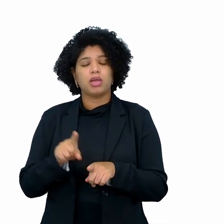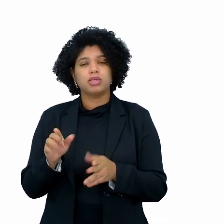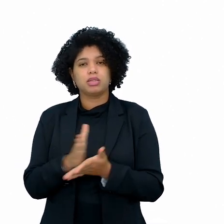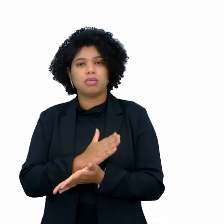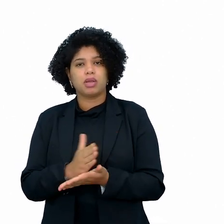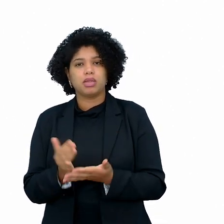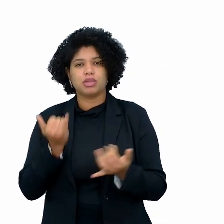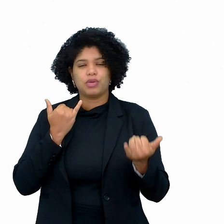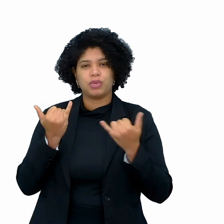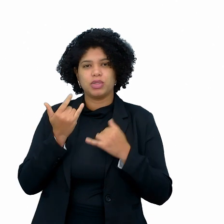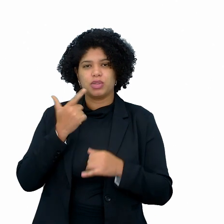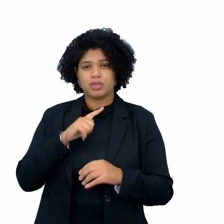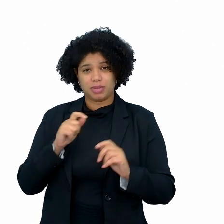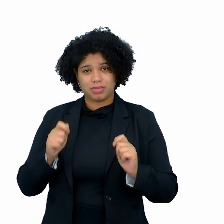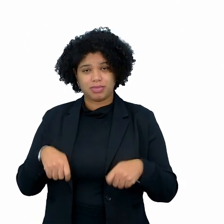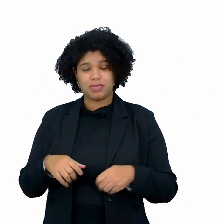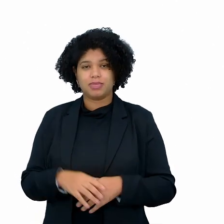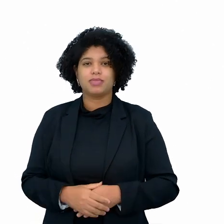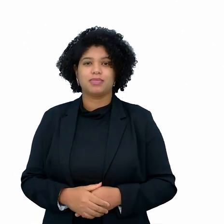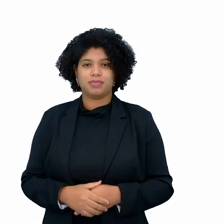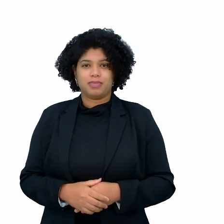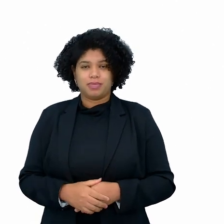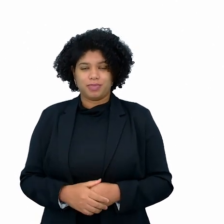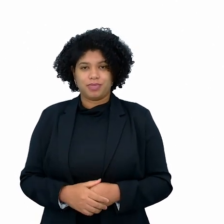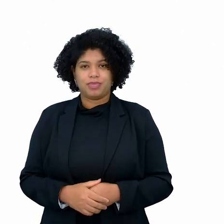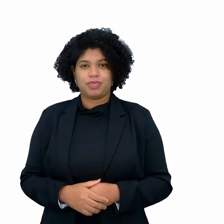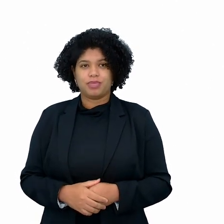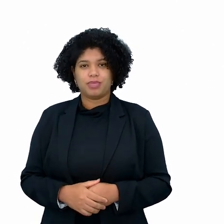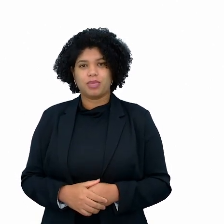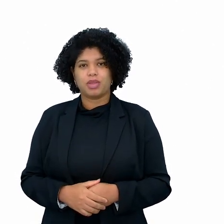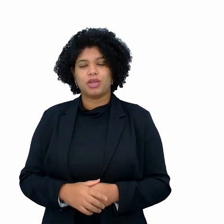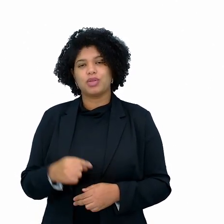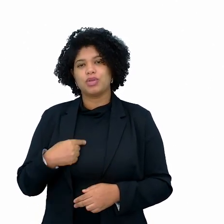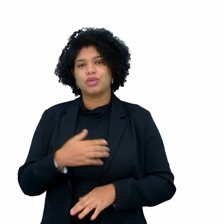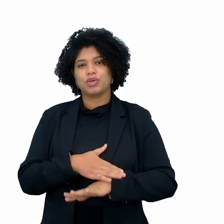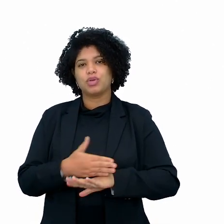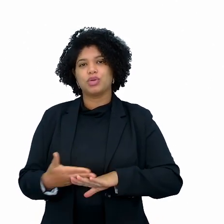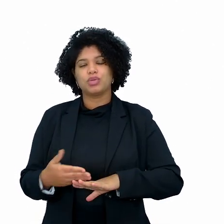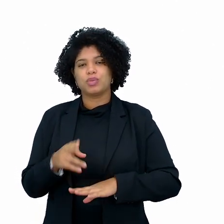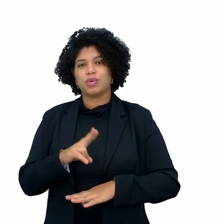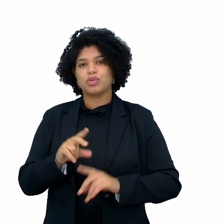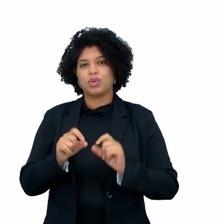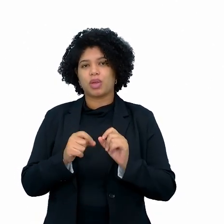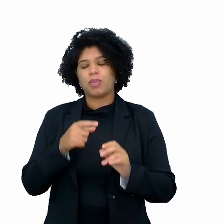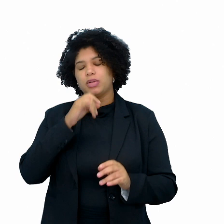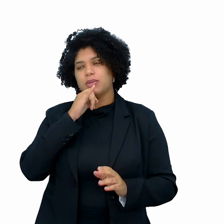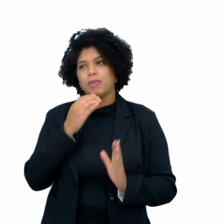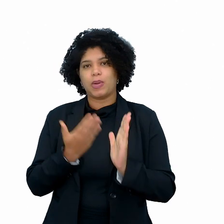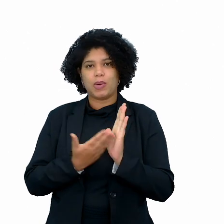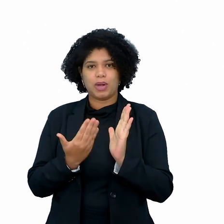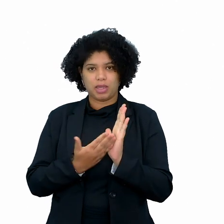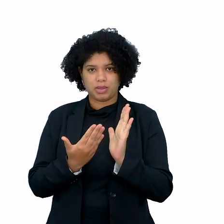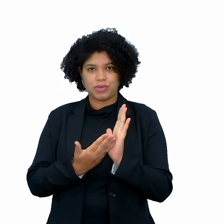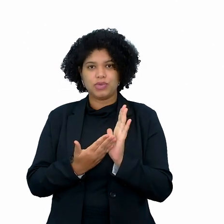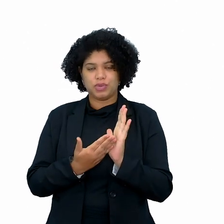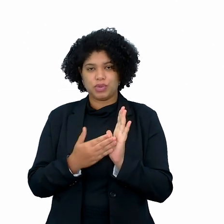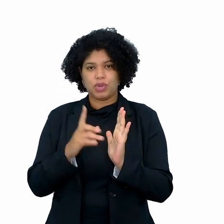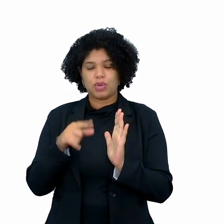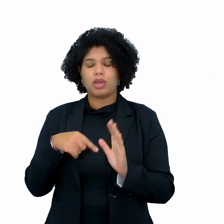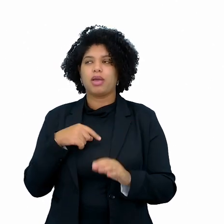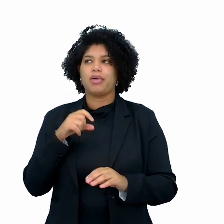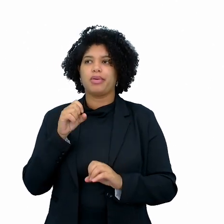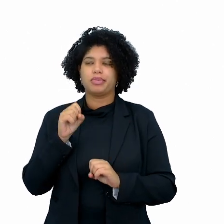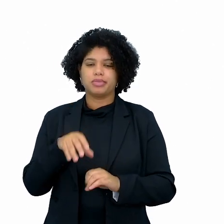essas informações. Como a gente usa, né? Então, o livro lá, né, que é o Ensino